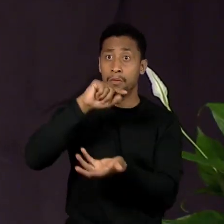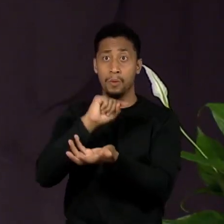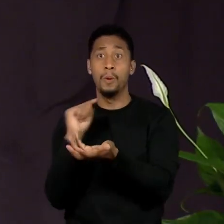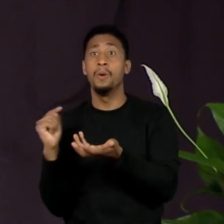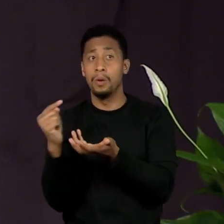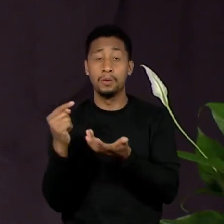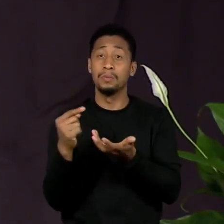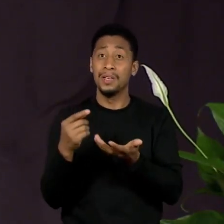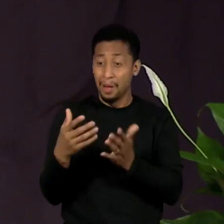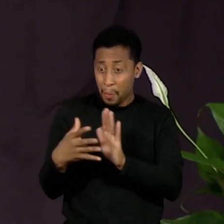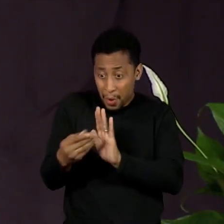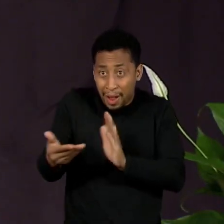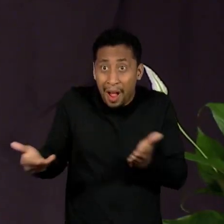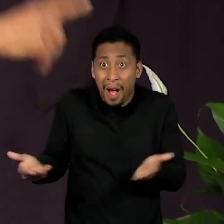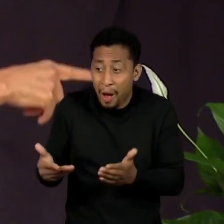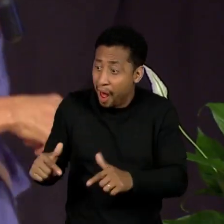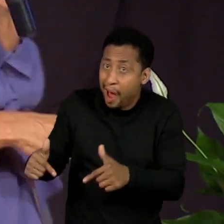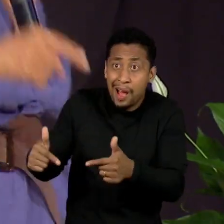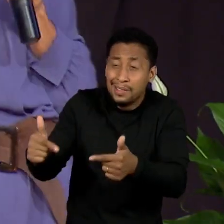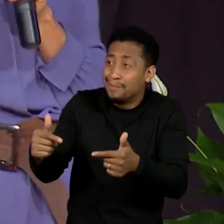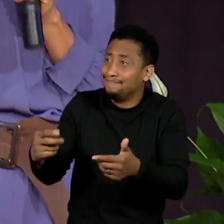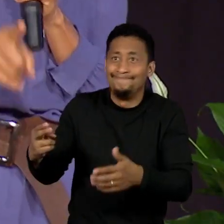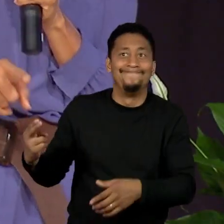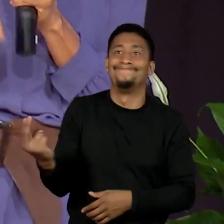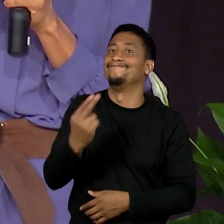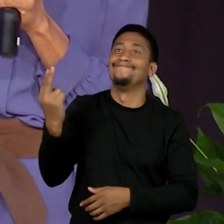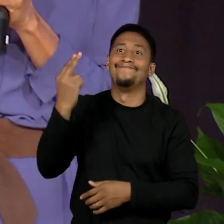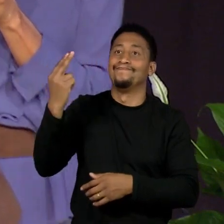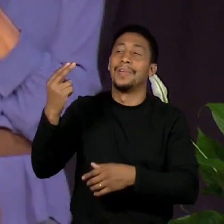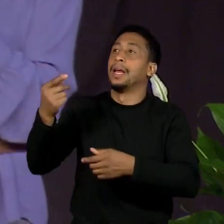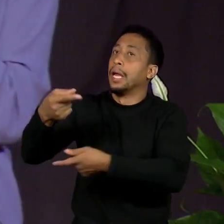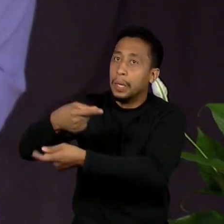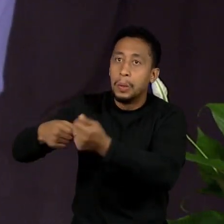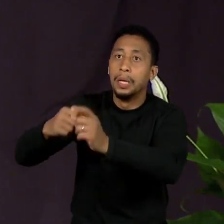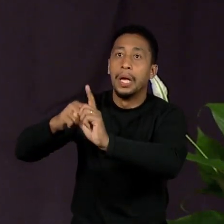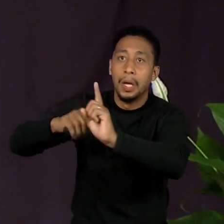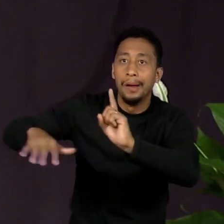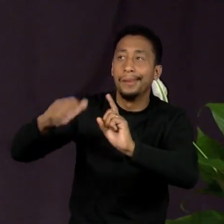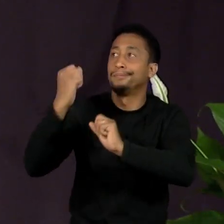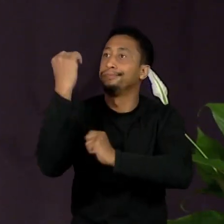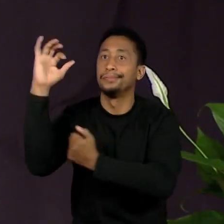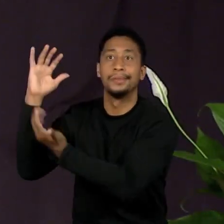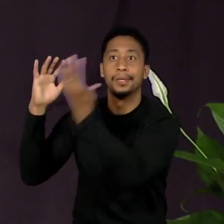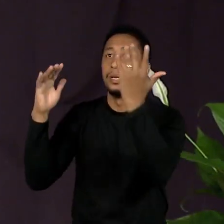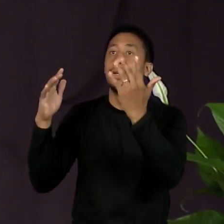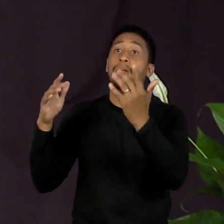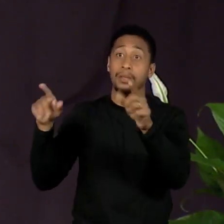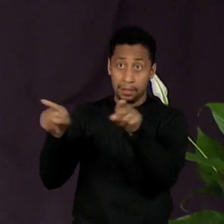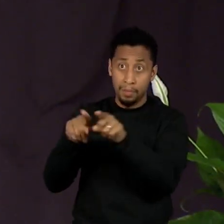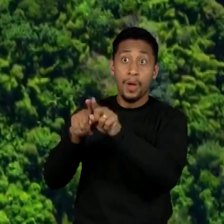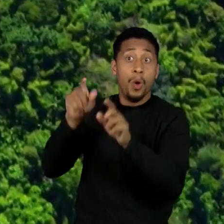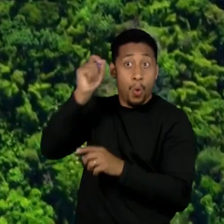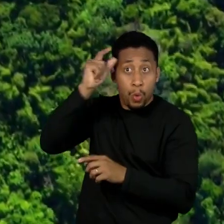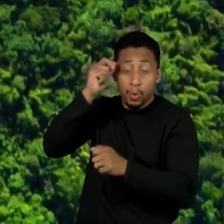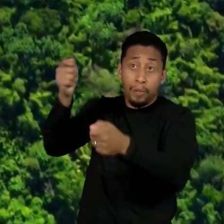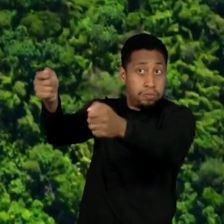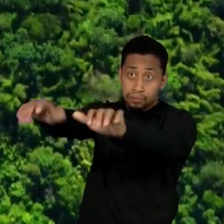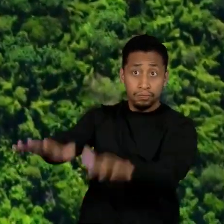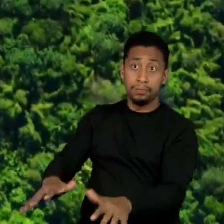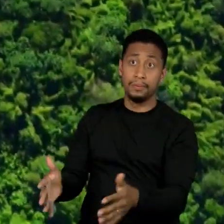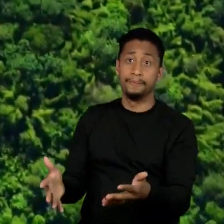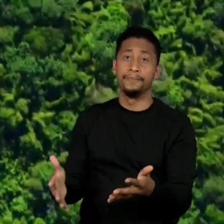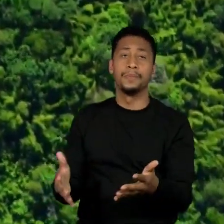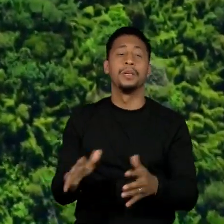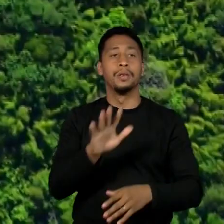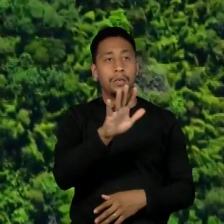é insustentável. Insustentável do ponto de vista econômico, social, ambiental e cultural. O Brasil vai